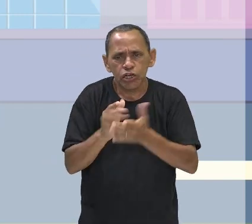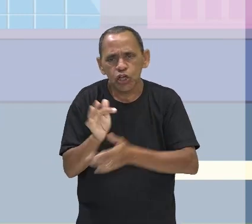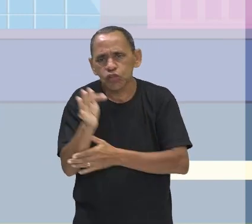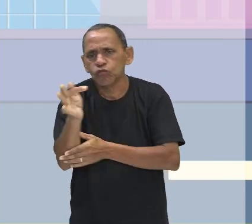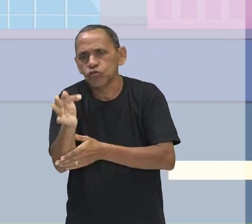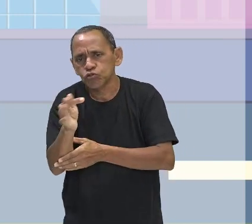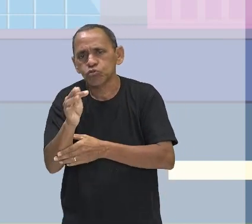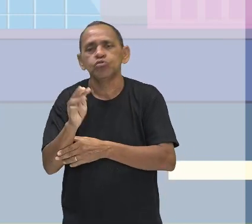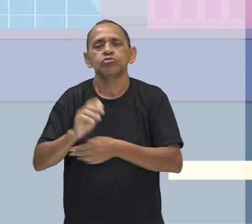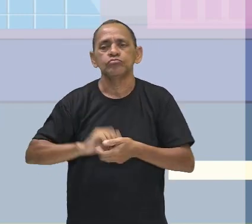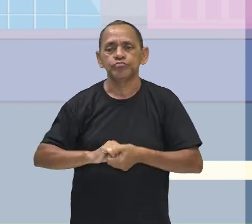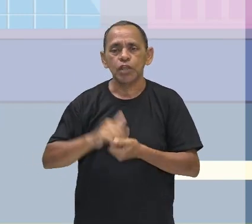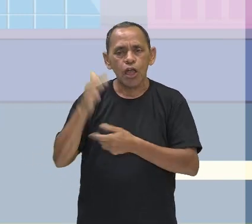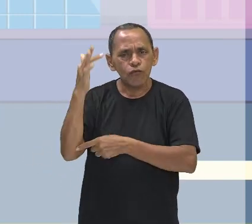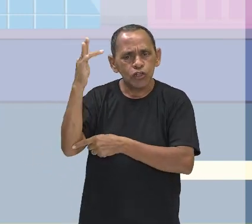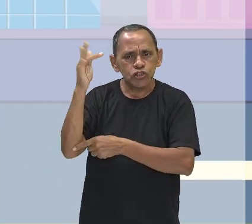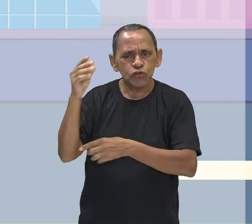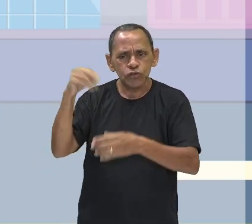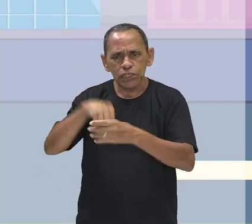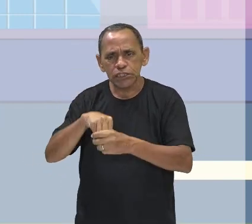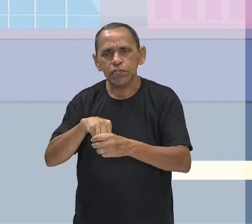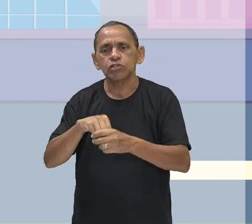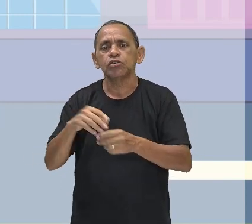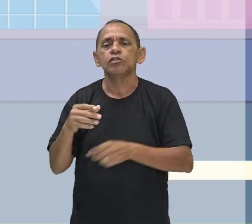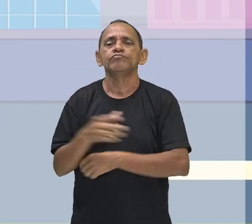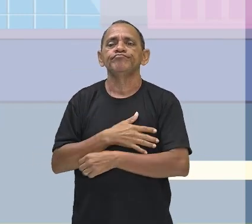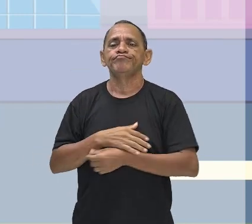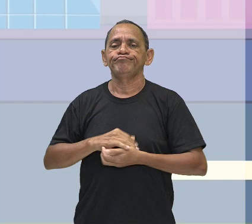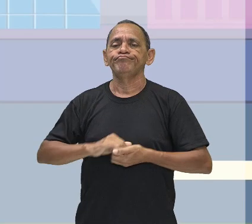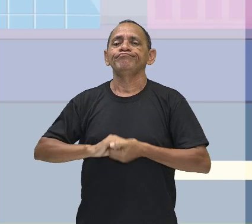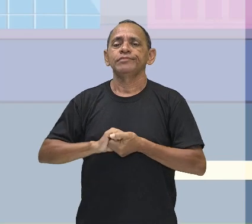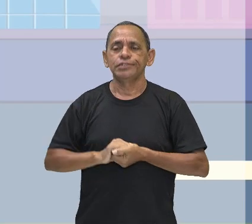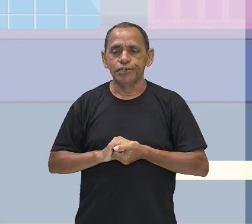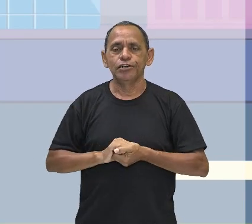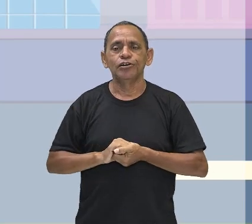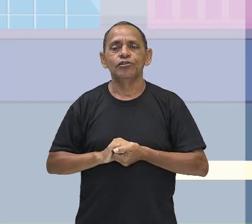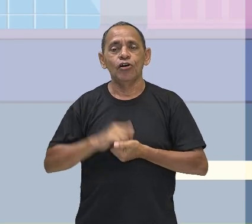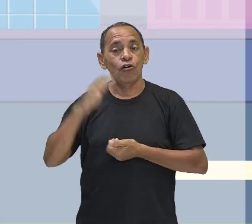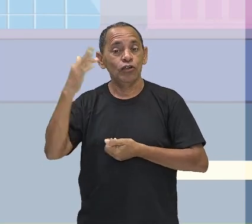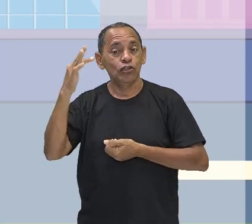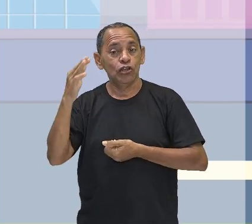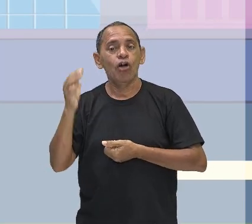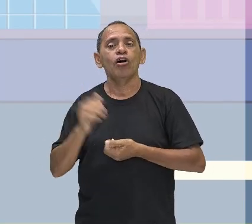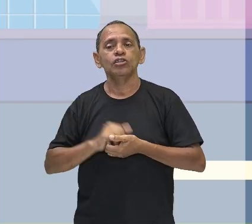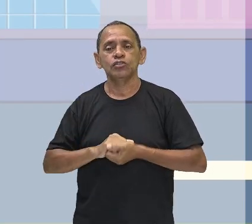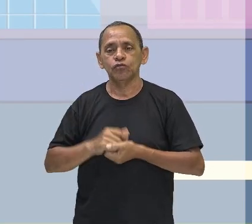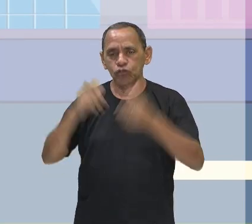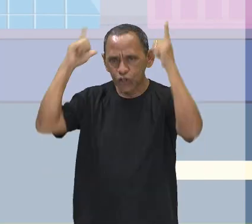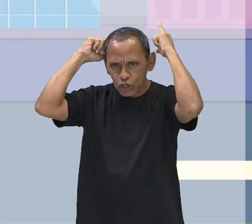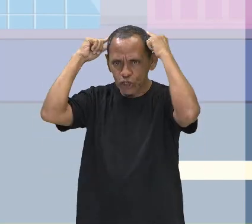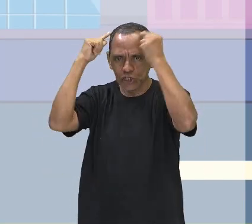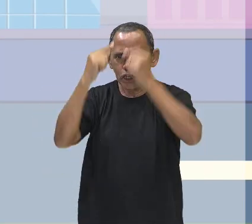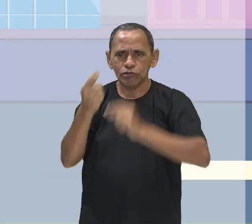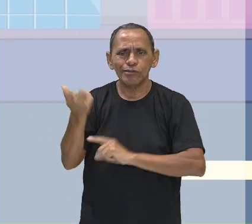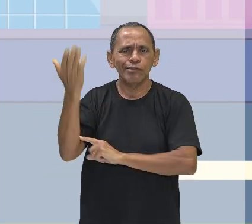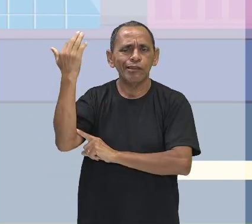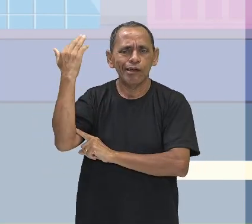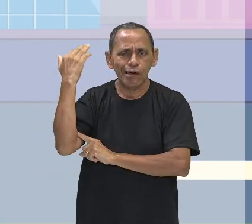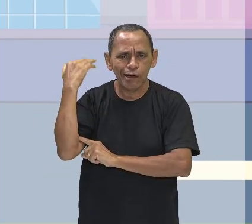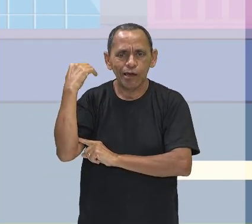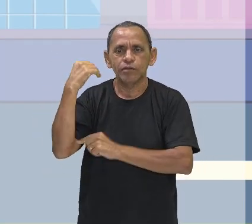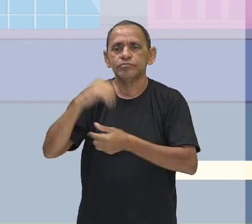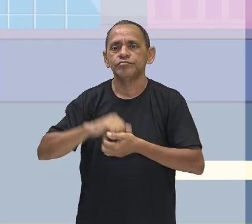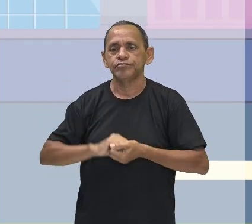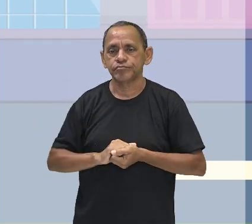um filósofo grego lá da Grécia Antiga, viveu antes da nossa era, ele já